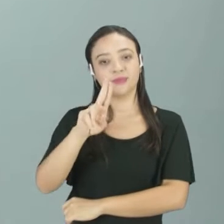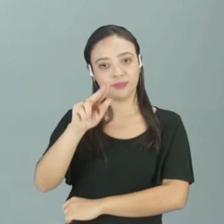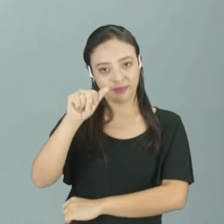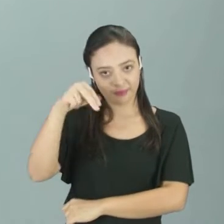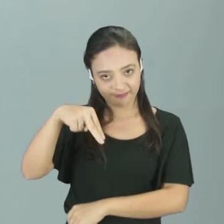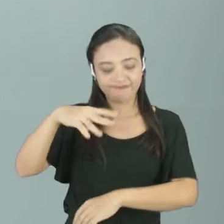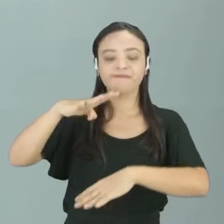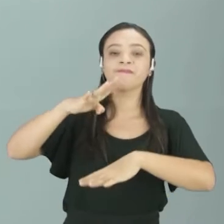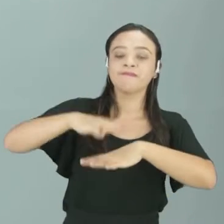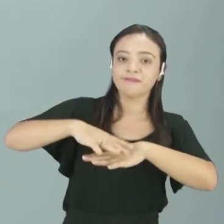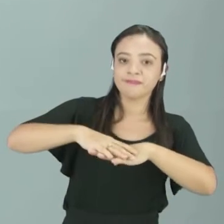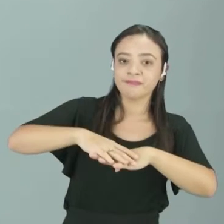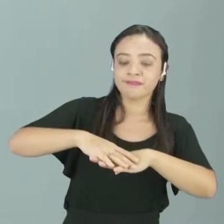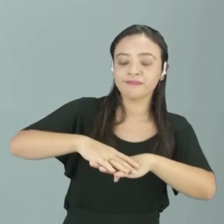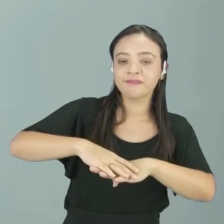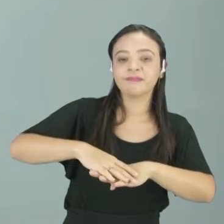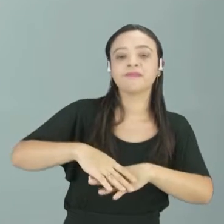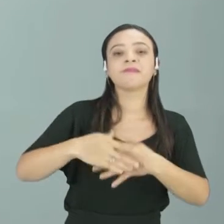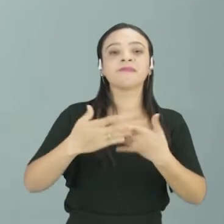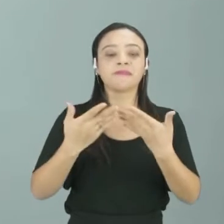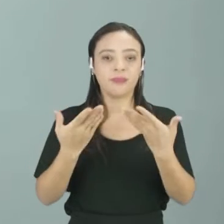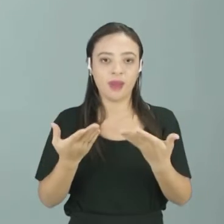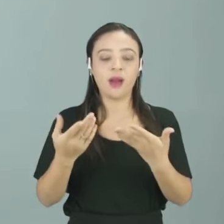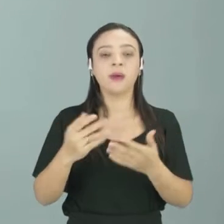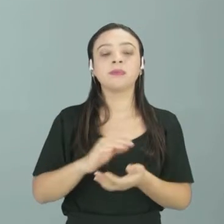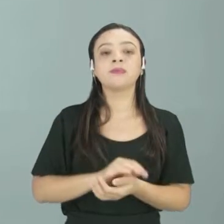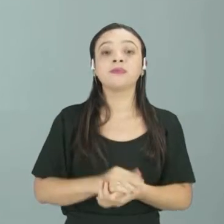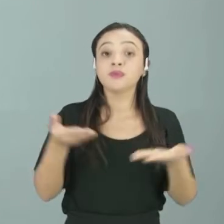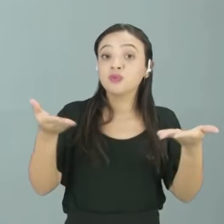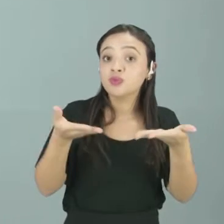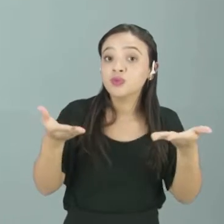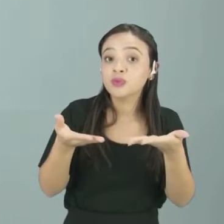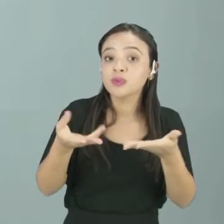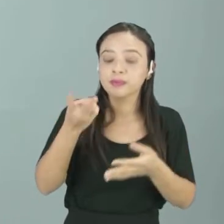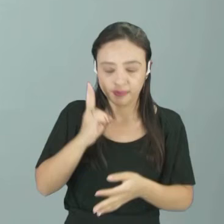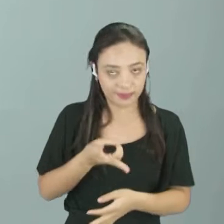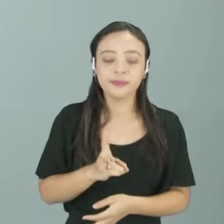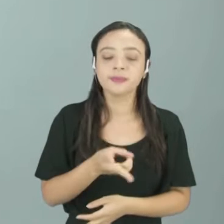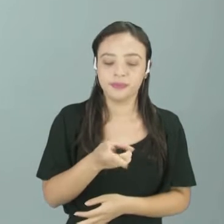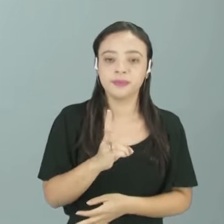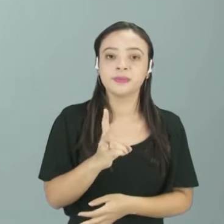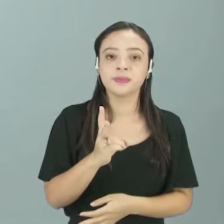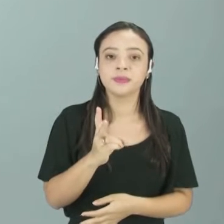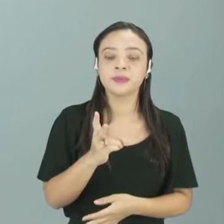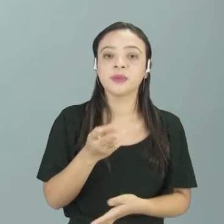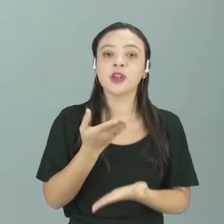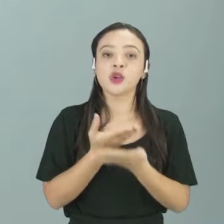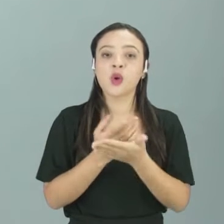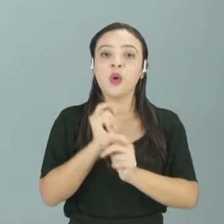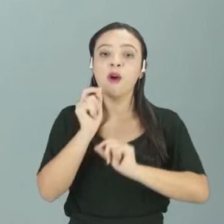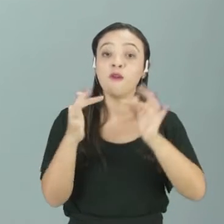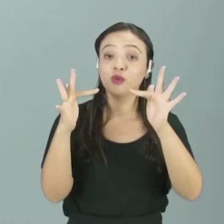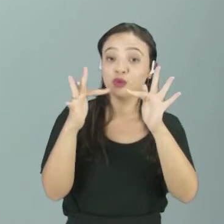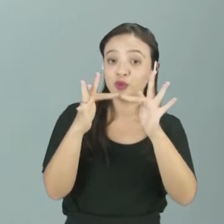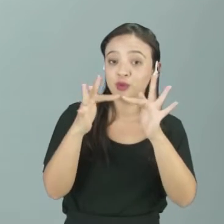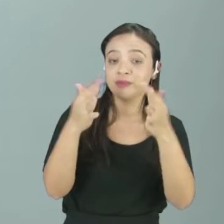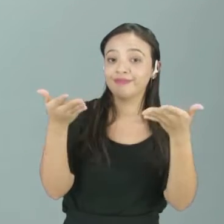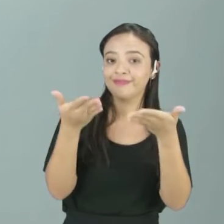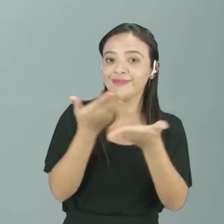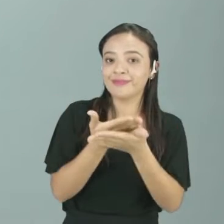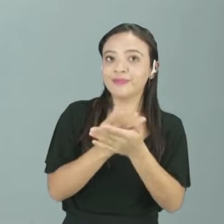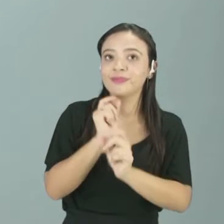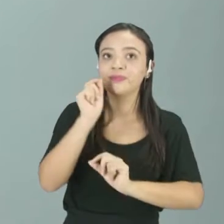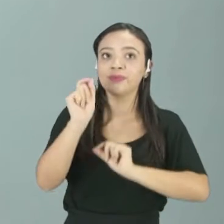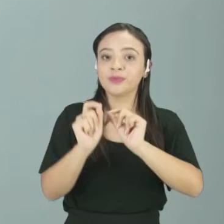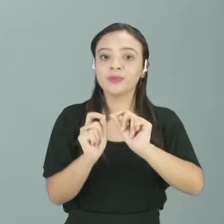de matemática da Rede Pública do Estado do Acre. Hoje vamos continuar o nosso estudo sobre funções. Hoje vamos trabalhar com a